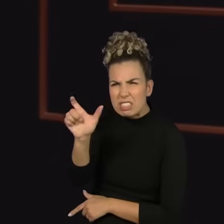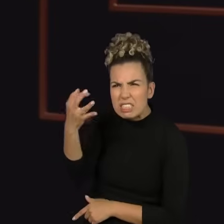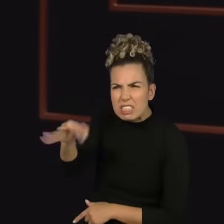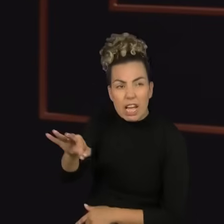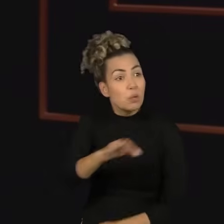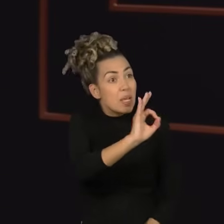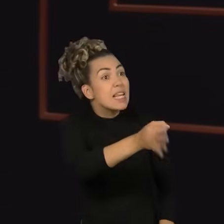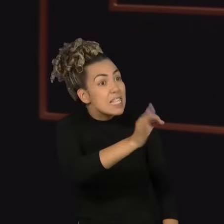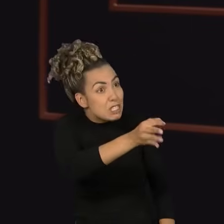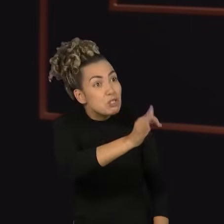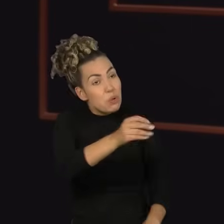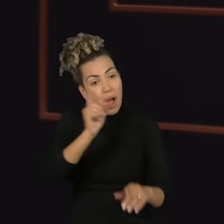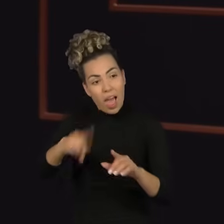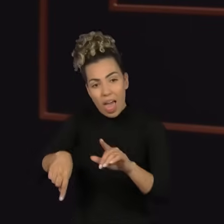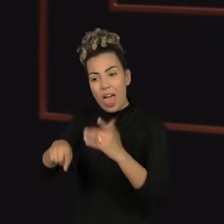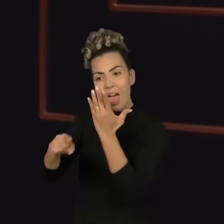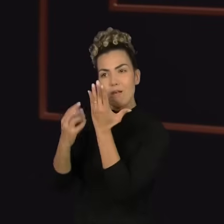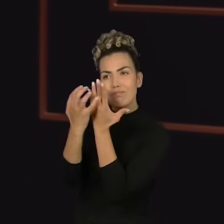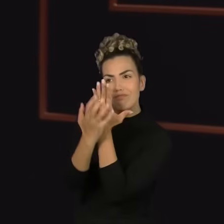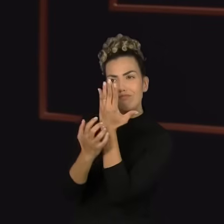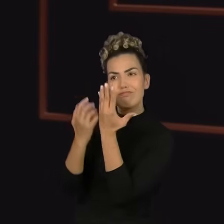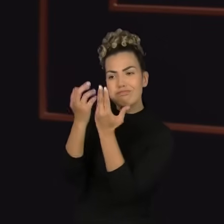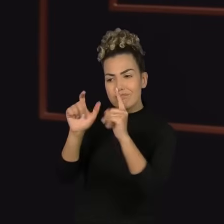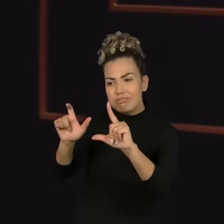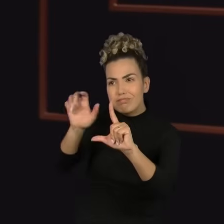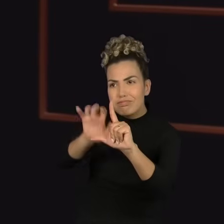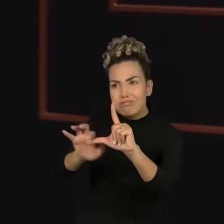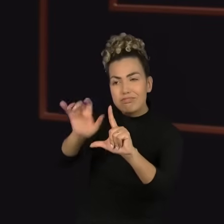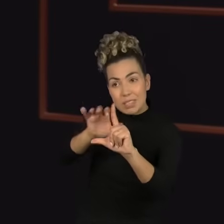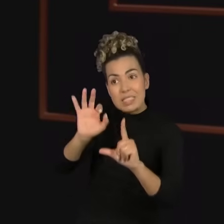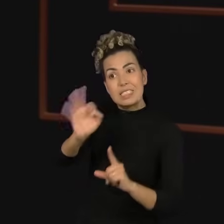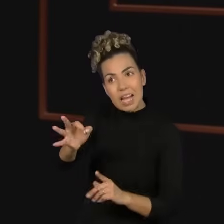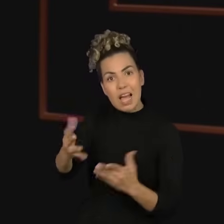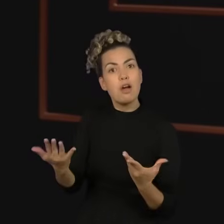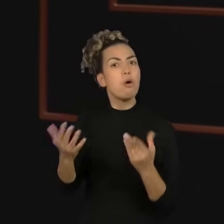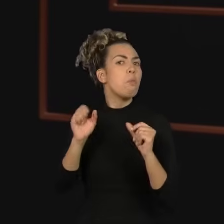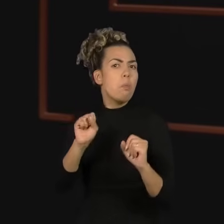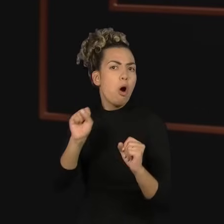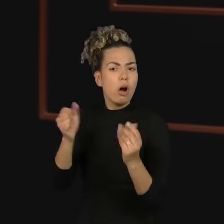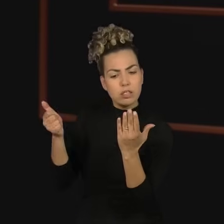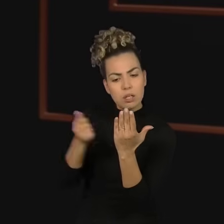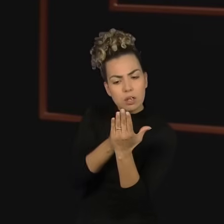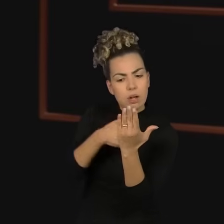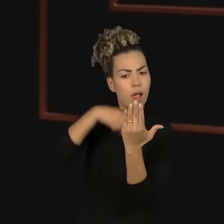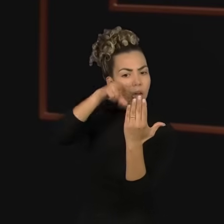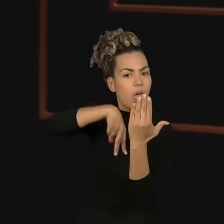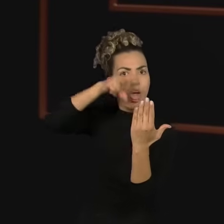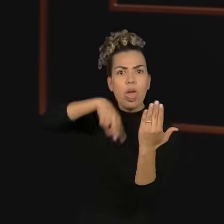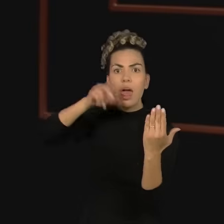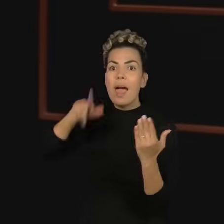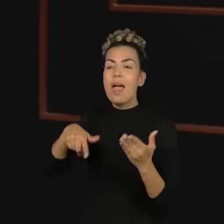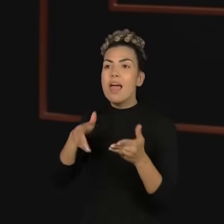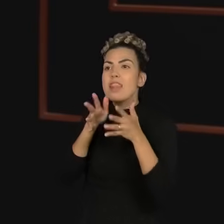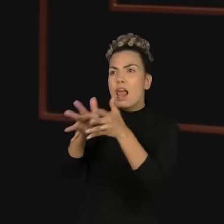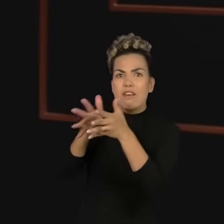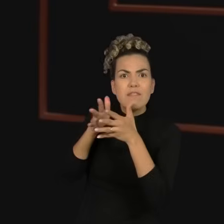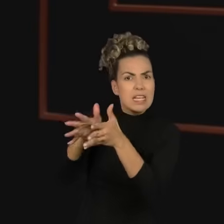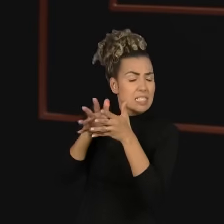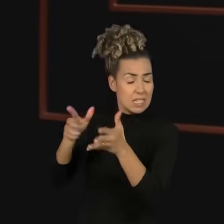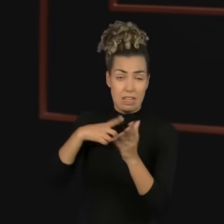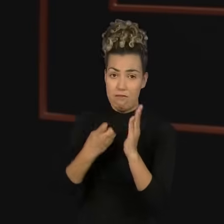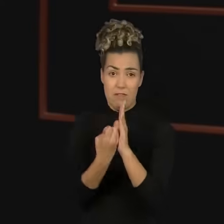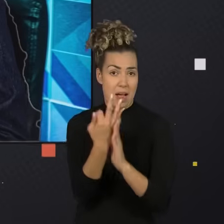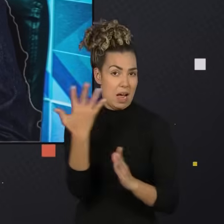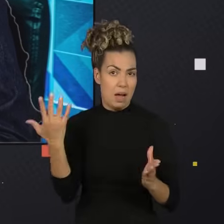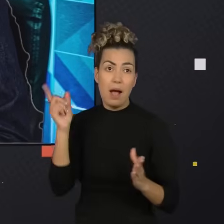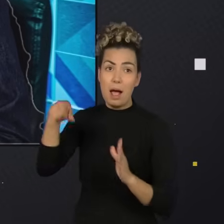assim, quase 80 horas de entrevista. Então, dá para a pessoa ficar lendo o resto da vida, né? Isso é coisa do